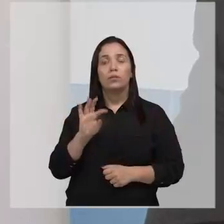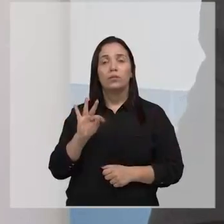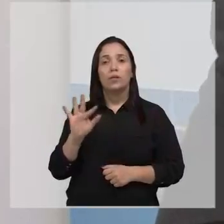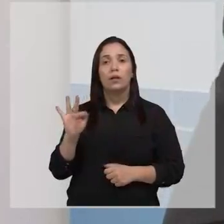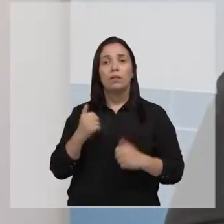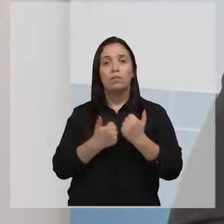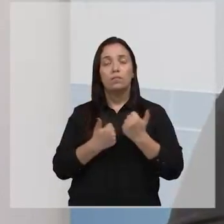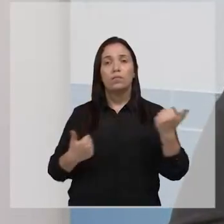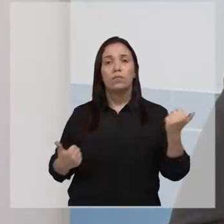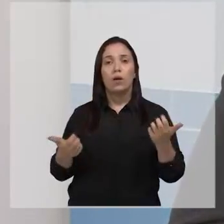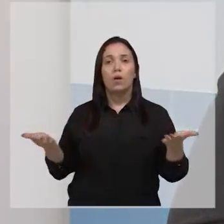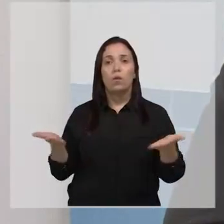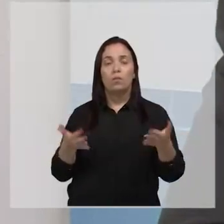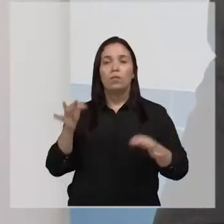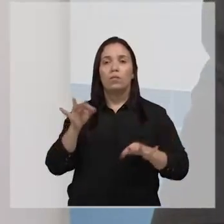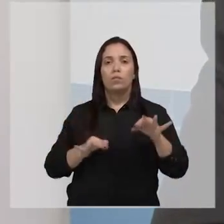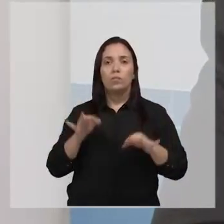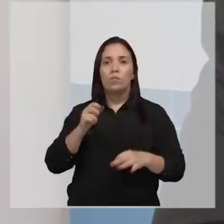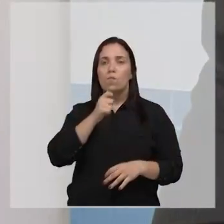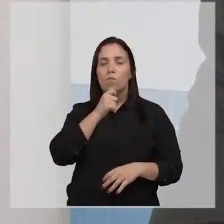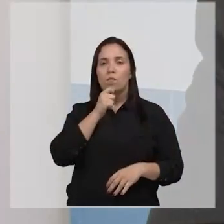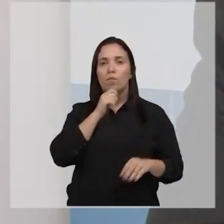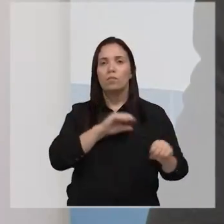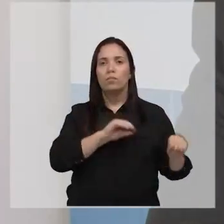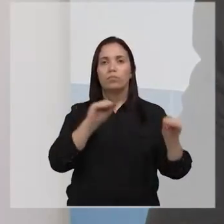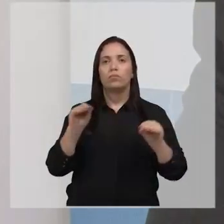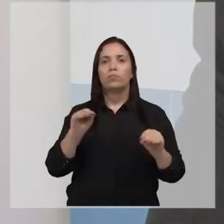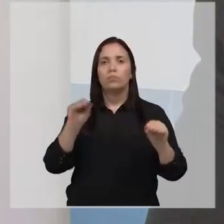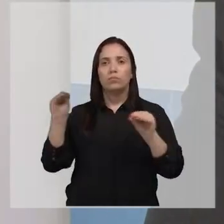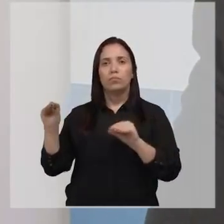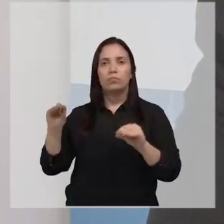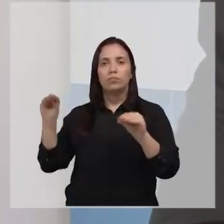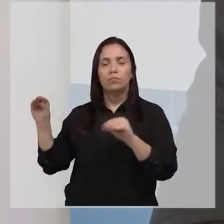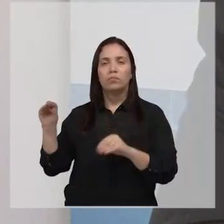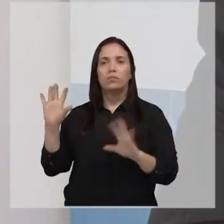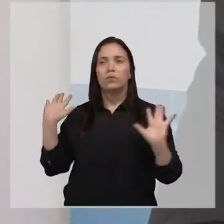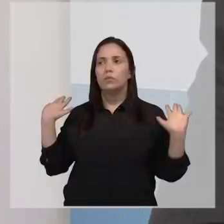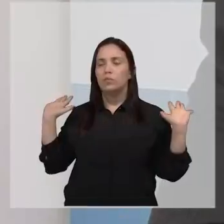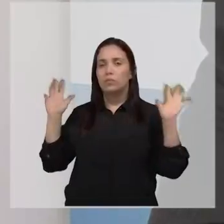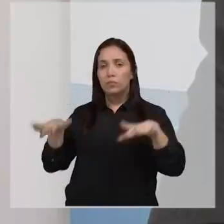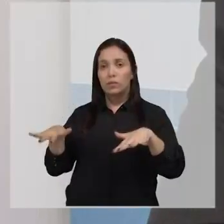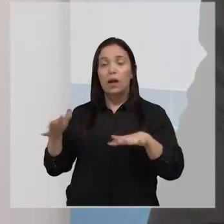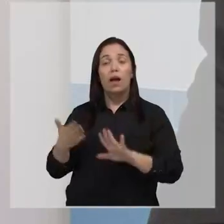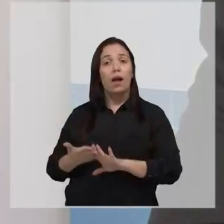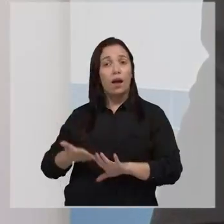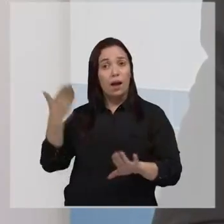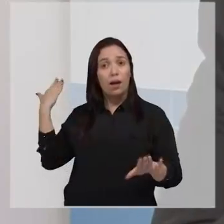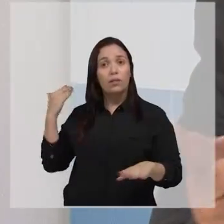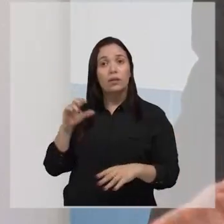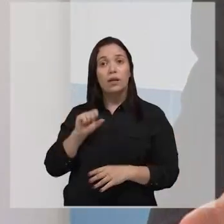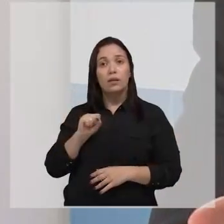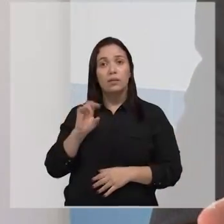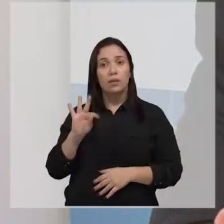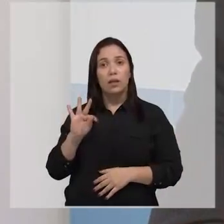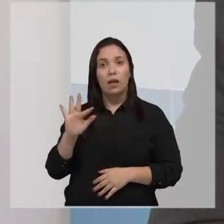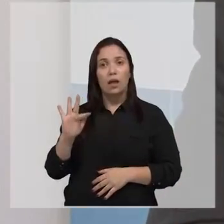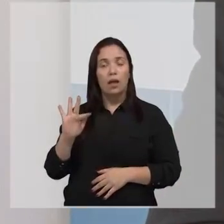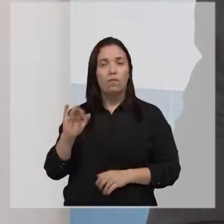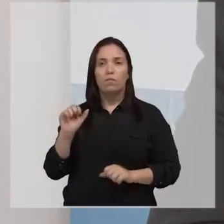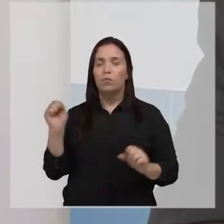julgar, por protelar, por proteger, por não prender ninguém, não é isso? Teve uma época que o Supremo Tribunal Federal era diferente disso